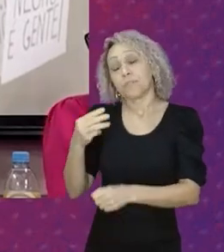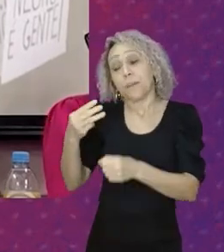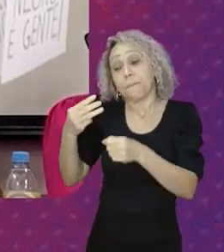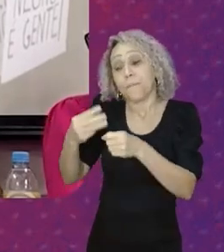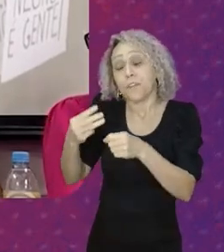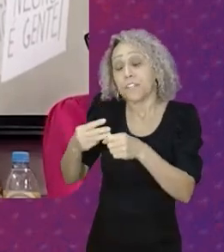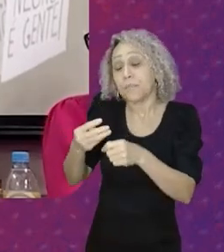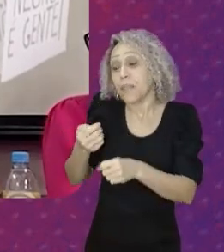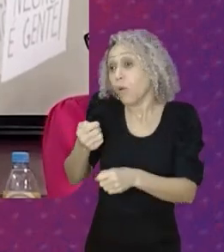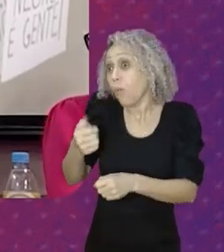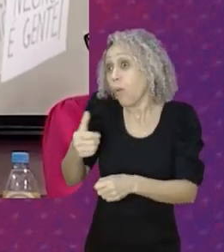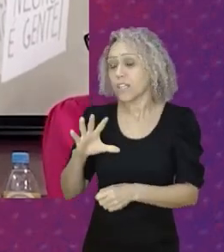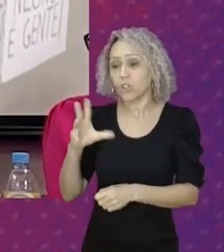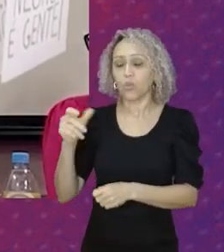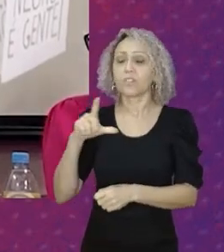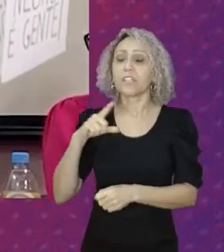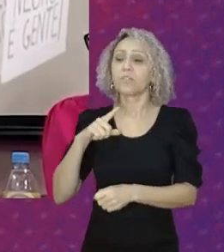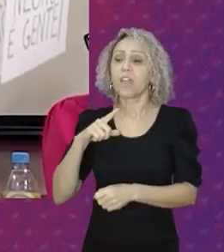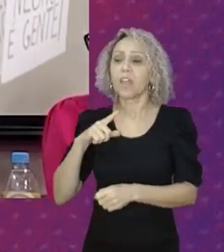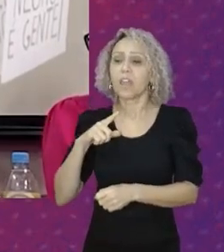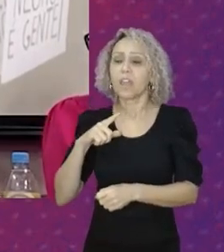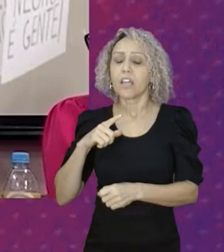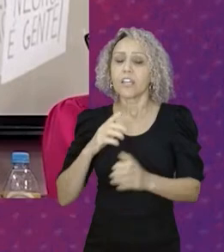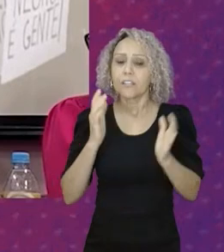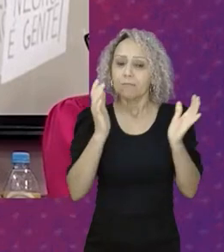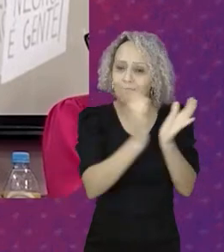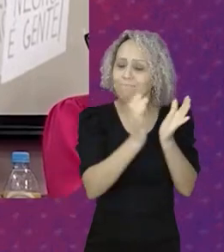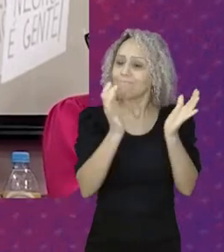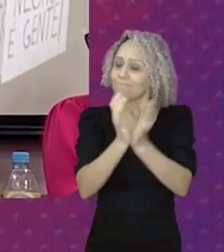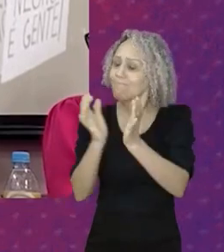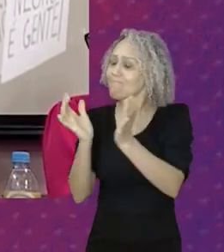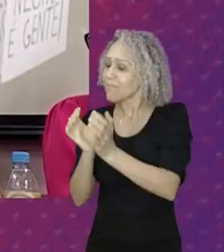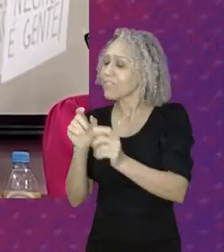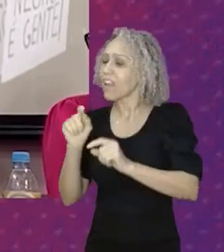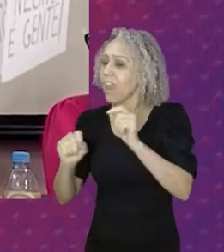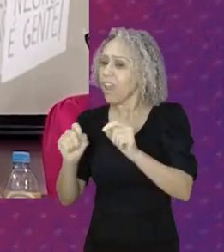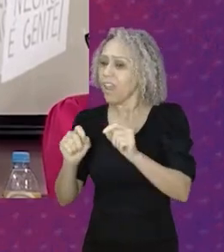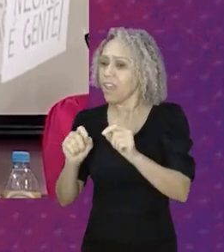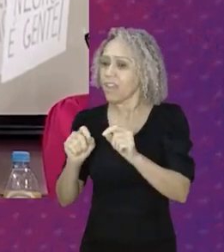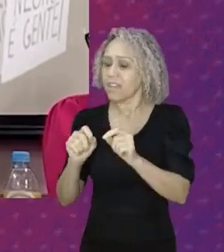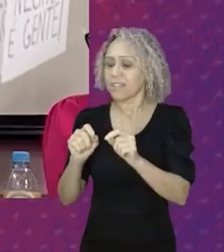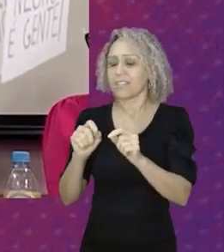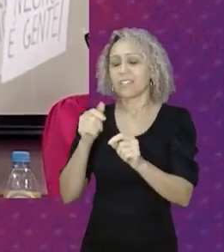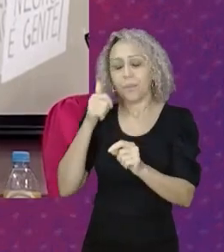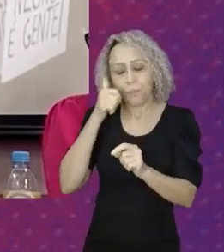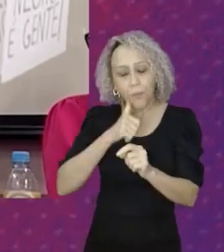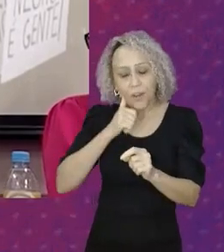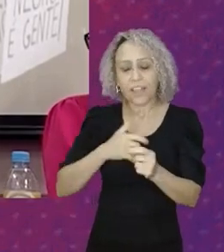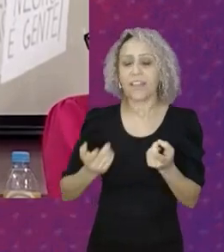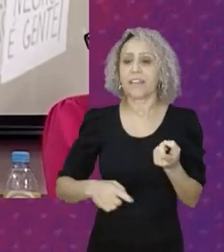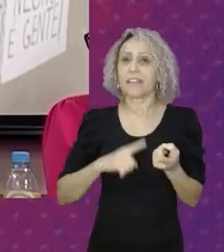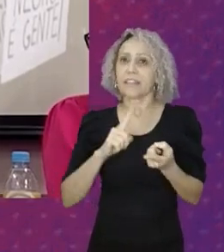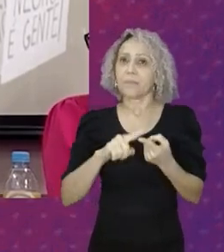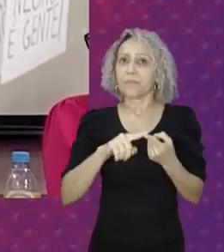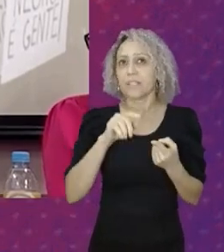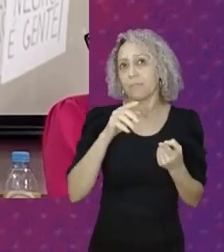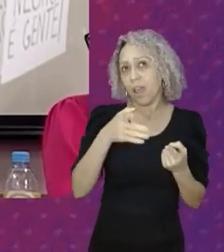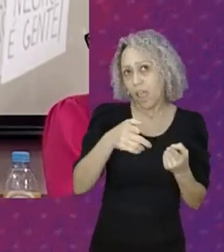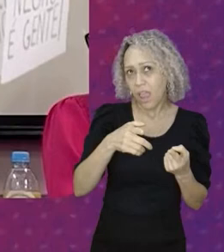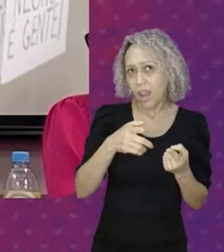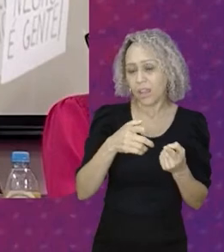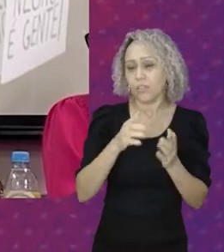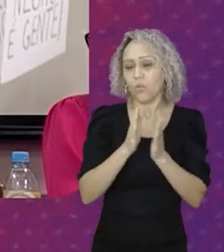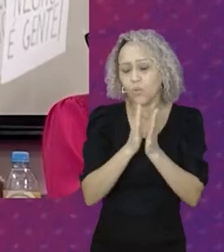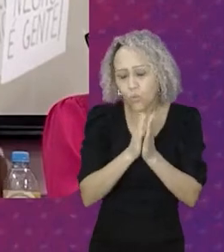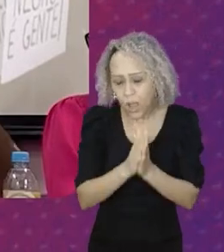lugar, né, de se encontrar e de cultuar os santos pretos, São Benedito, Nossa Senhora do Rosário, não